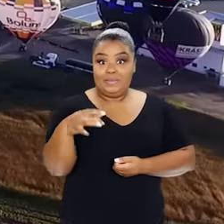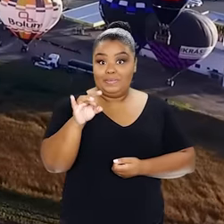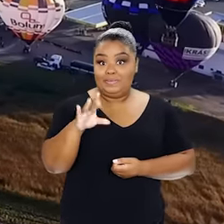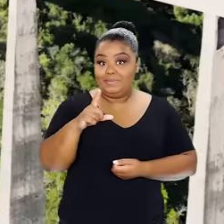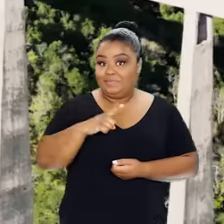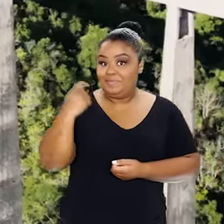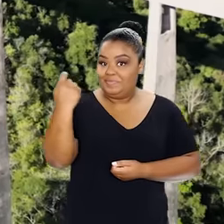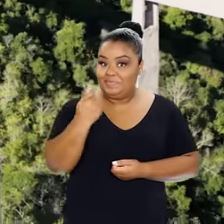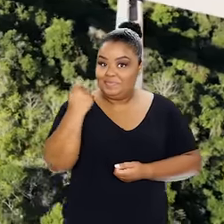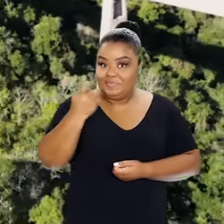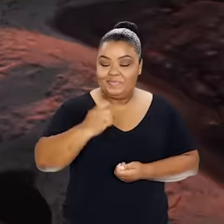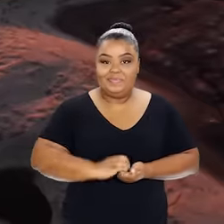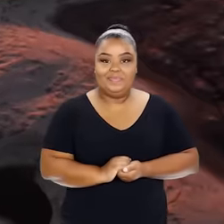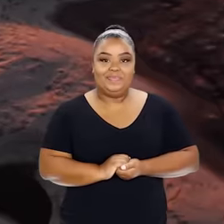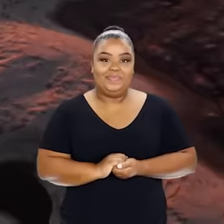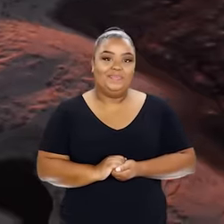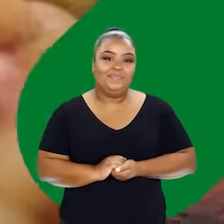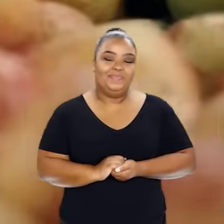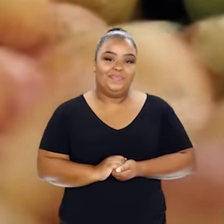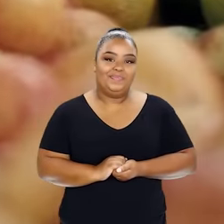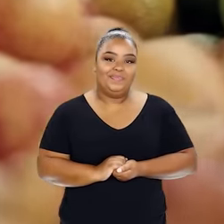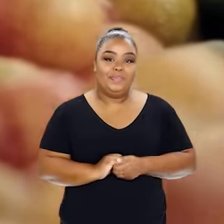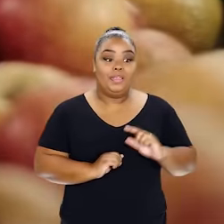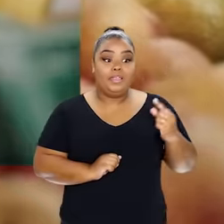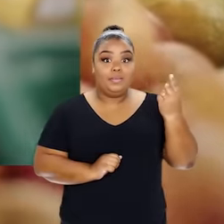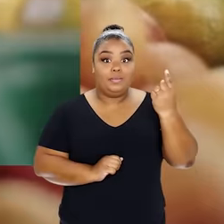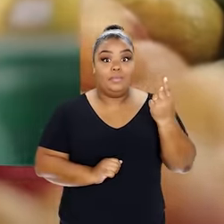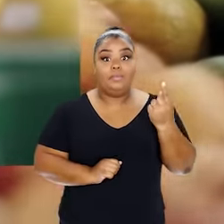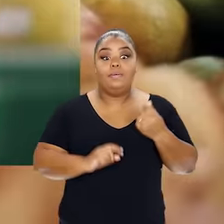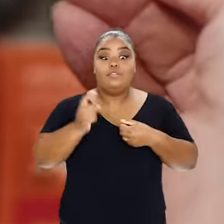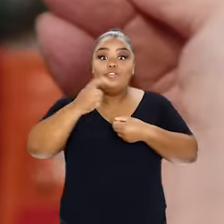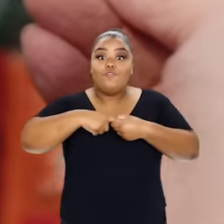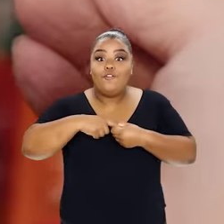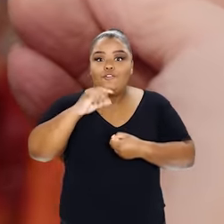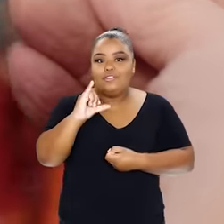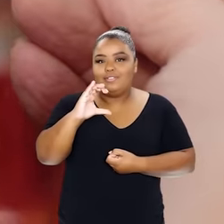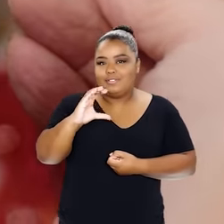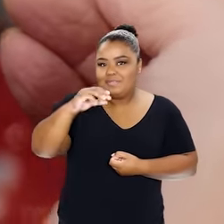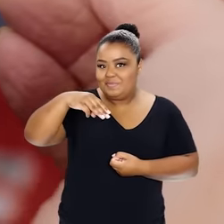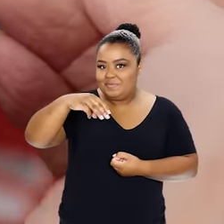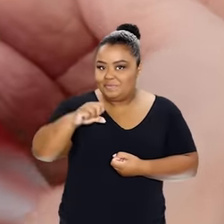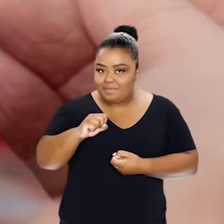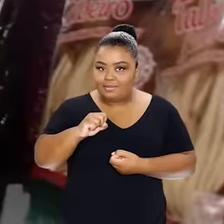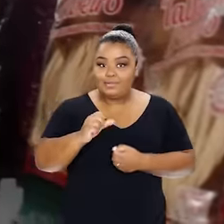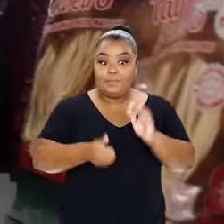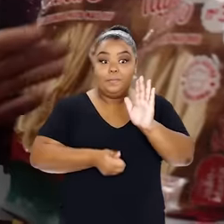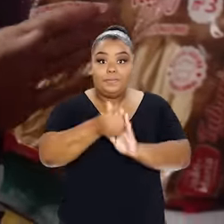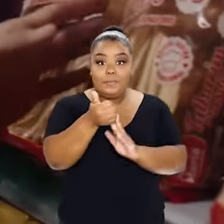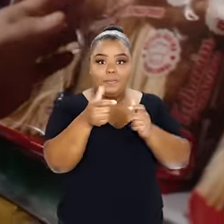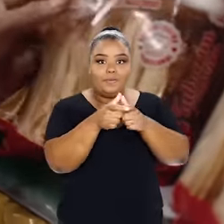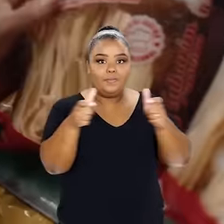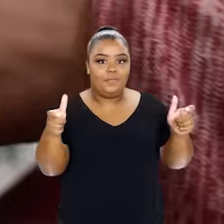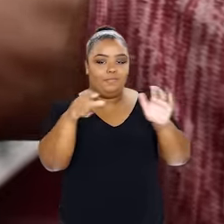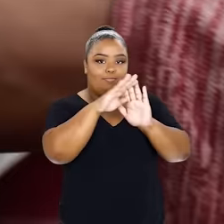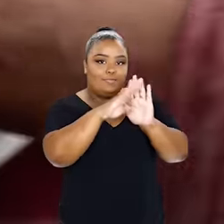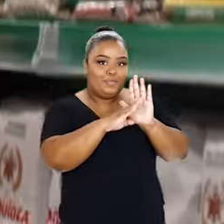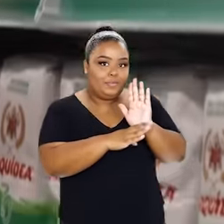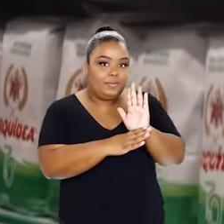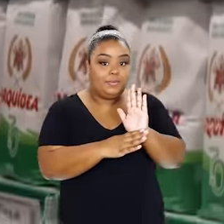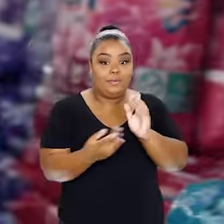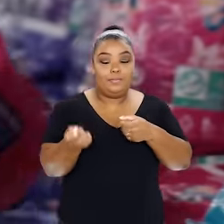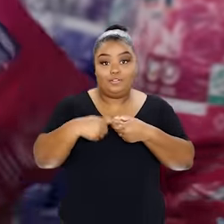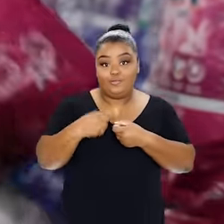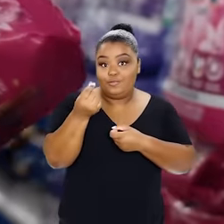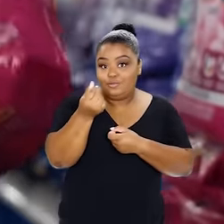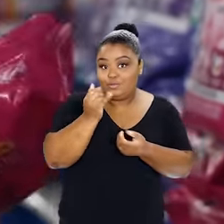Tem coisas que só o Rio Grande do Sul tem. E uma delas é o Devolve ICMS, o primeiro e maior programa